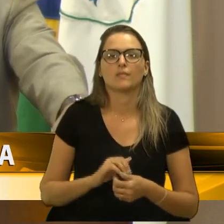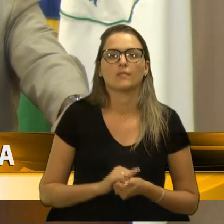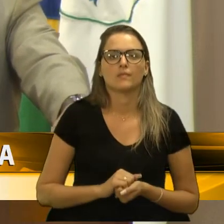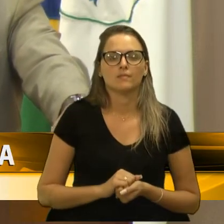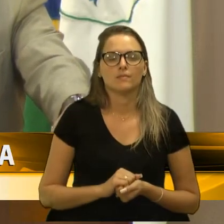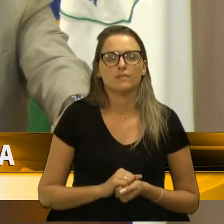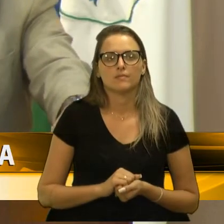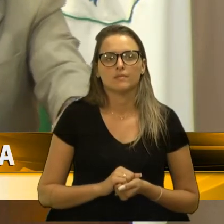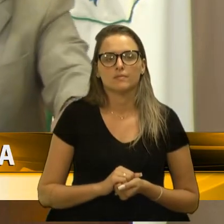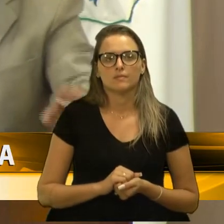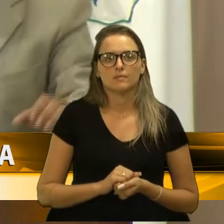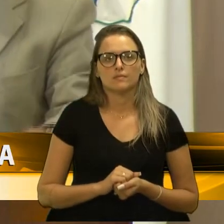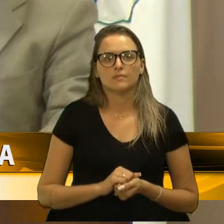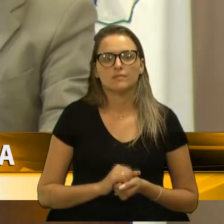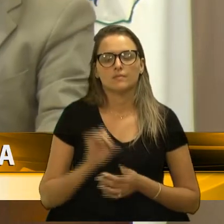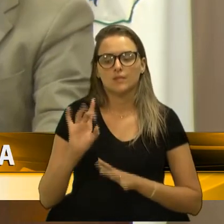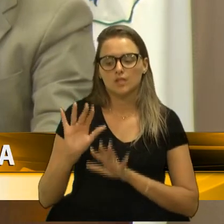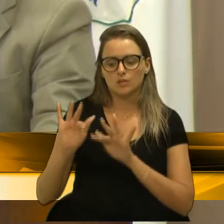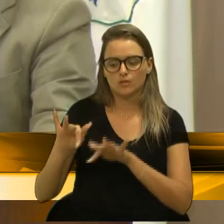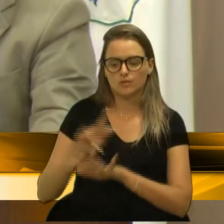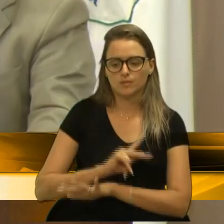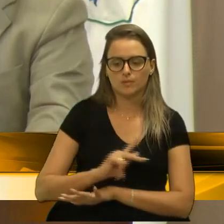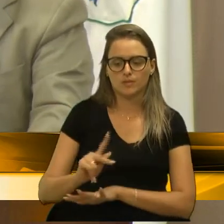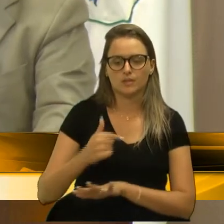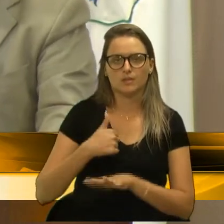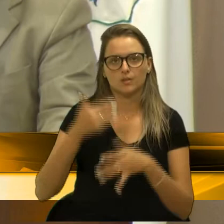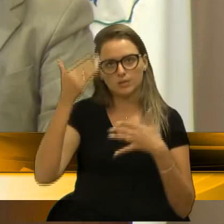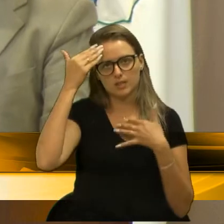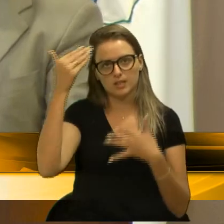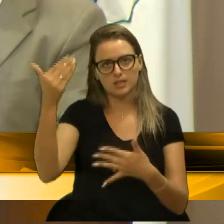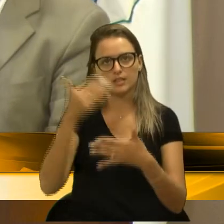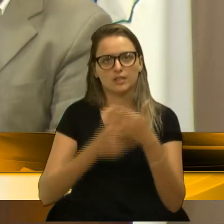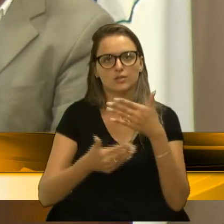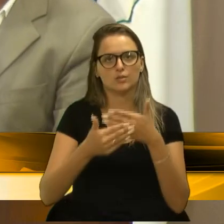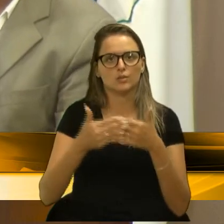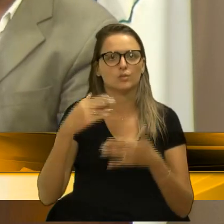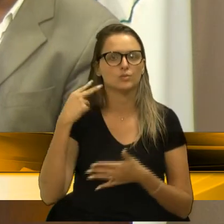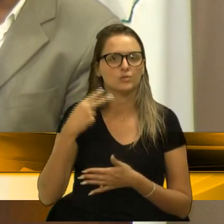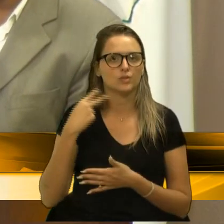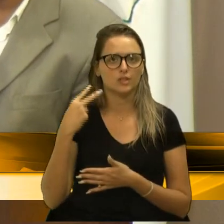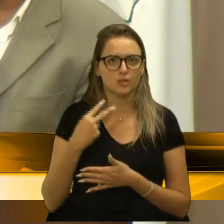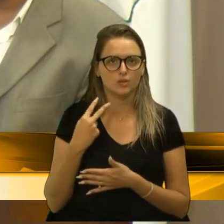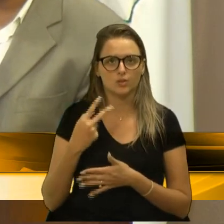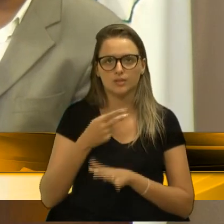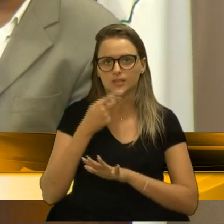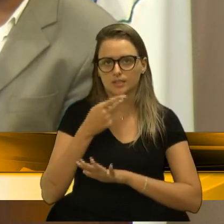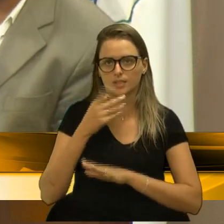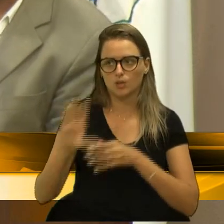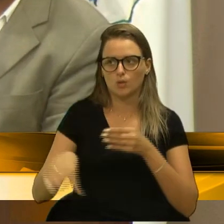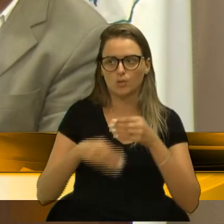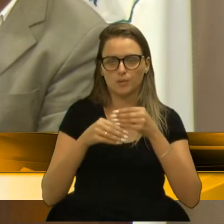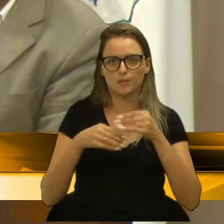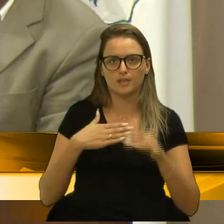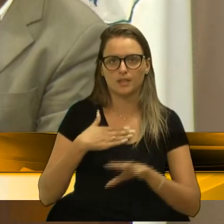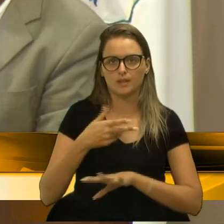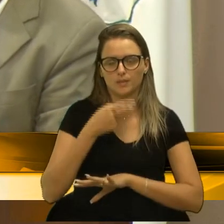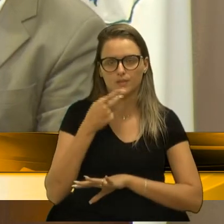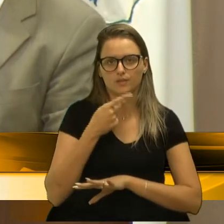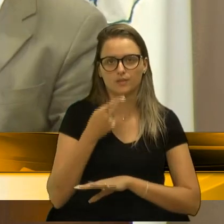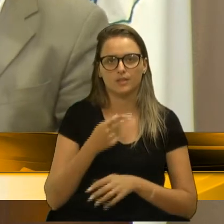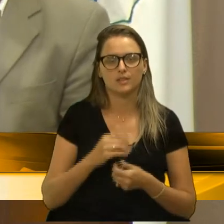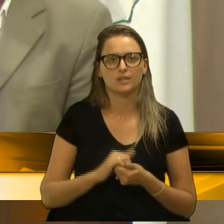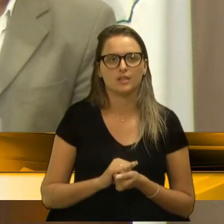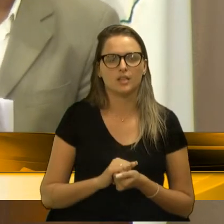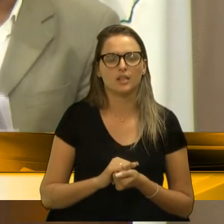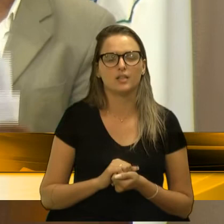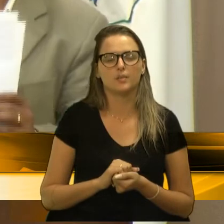Então, para concluir, senhor presidente, eu agradeço a todos os vereadores que apartearam o grande expediente da manhã de hoje, para